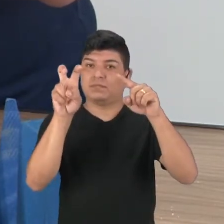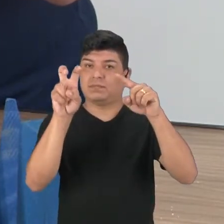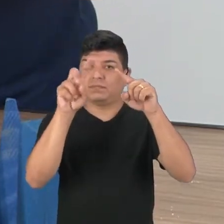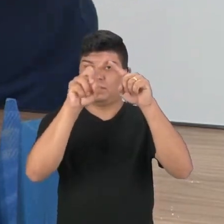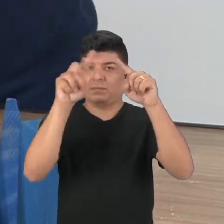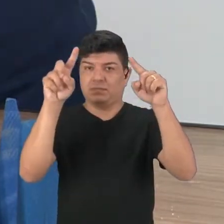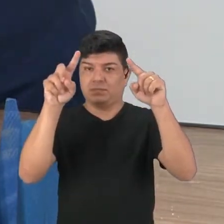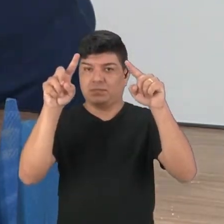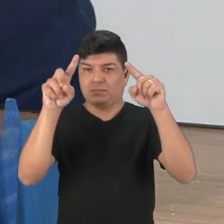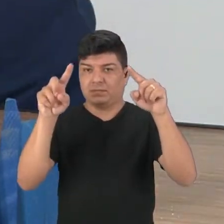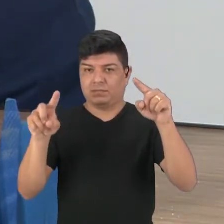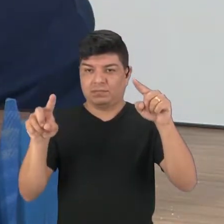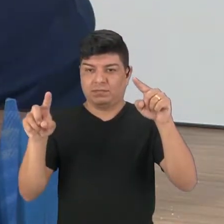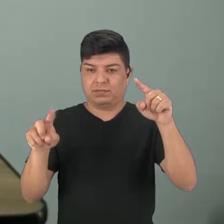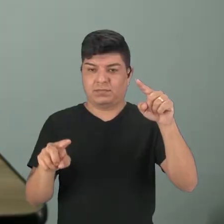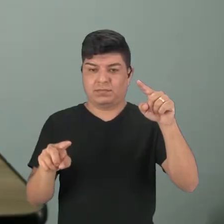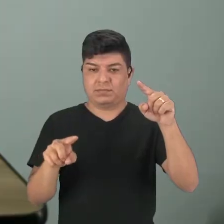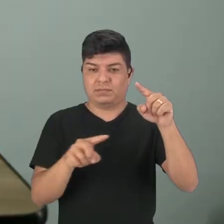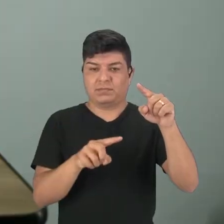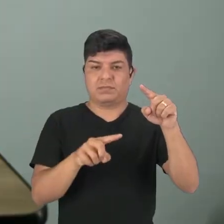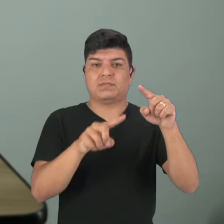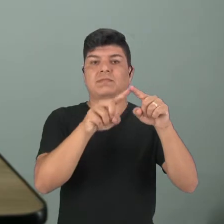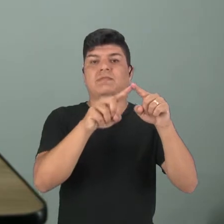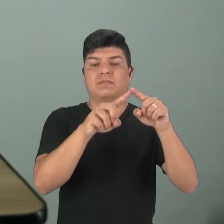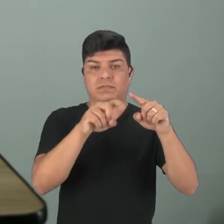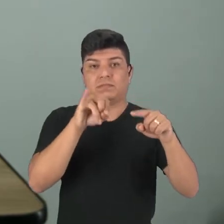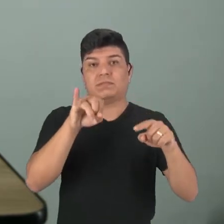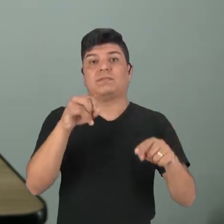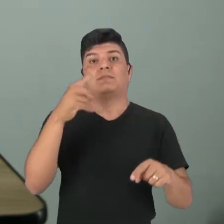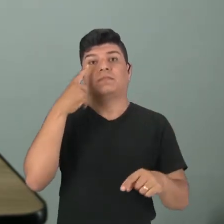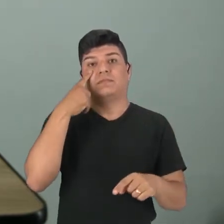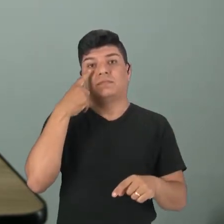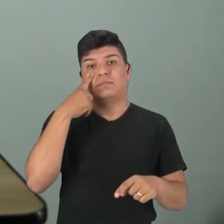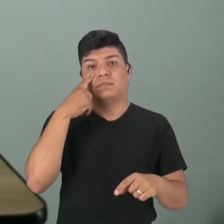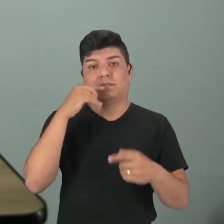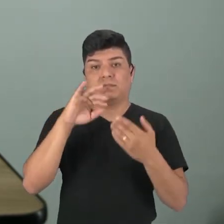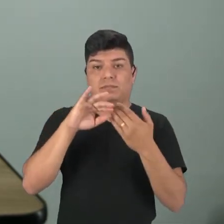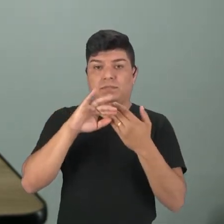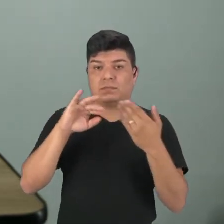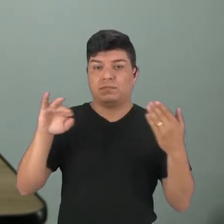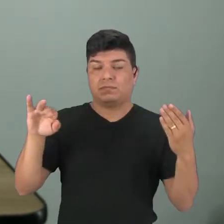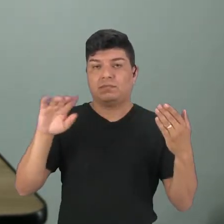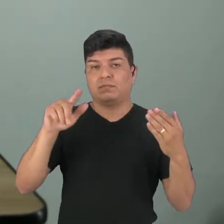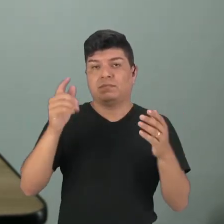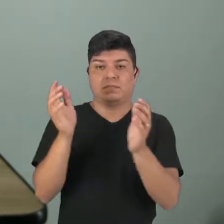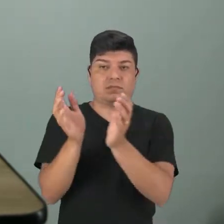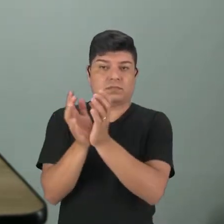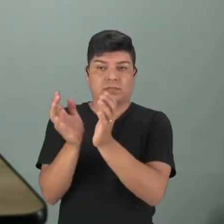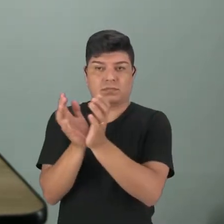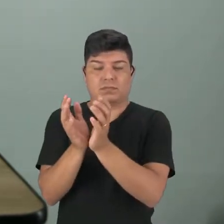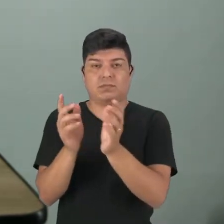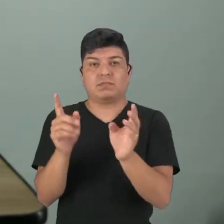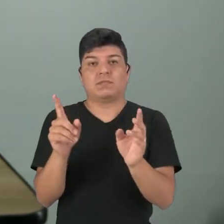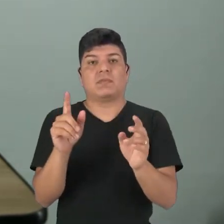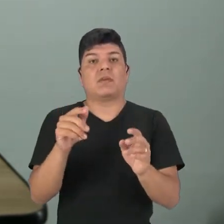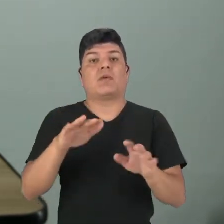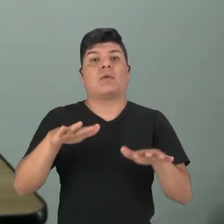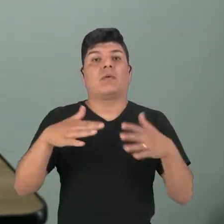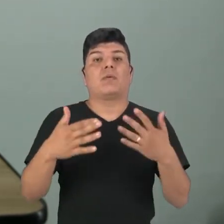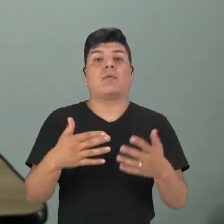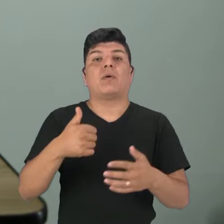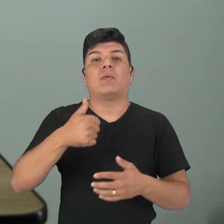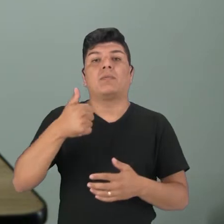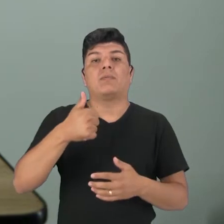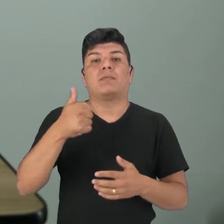né? Então, se eu observar essas imagens aqui, eu posso separar ela em outros grupos, né? Qual o primeiro grupo que eu